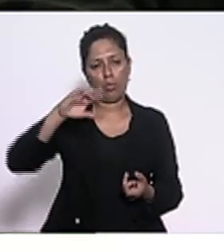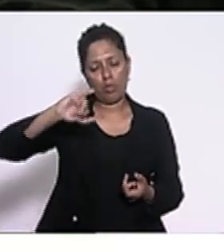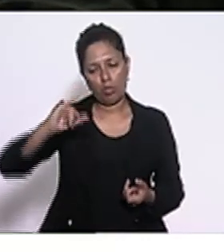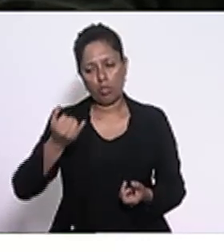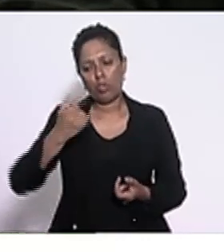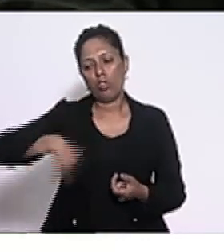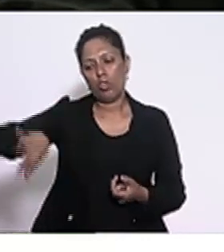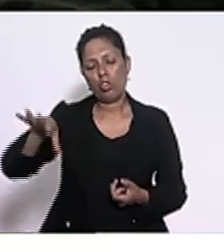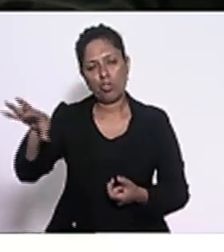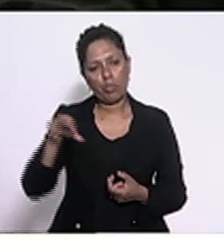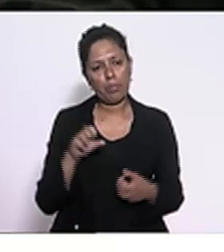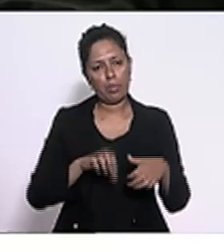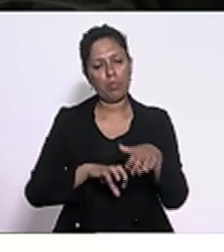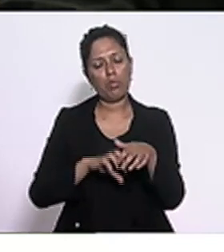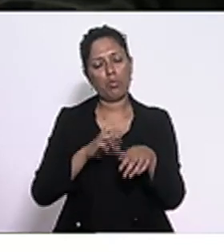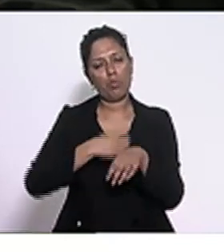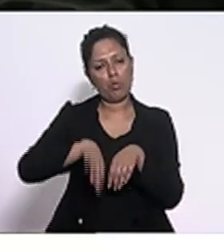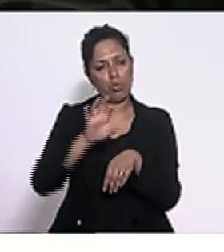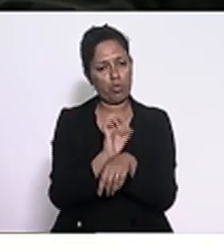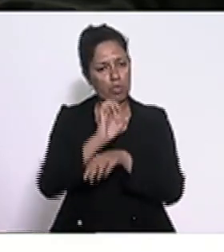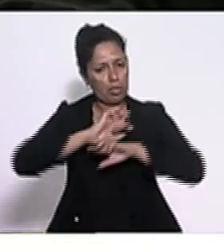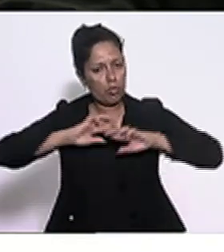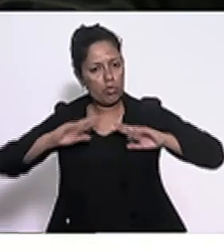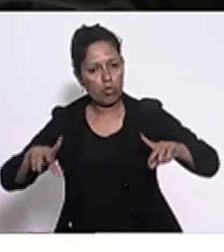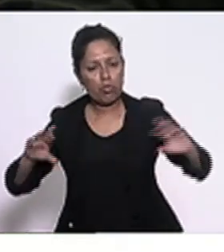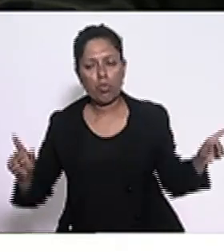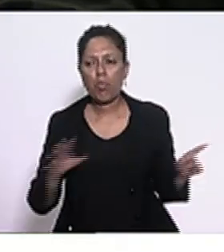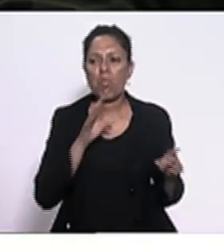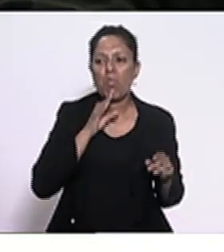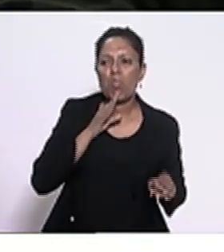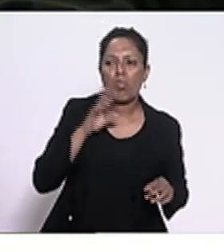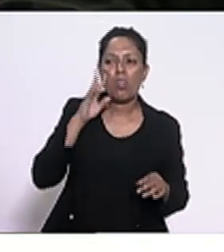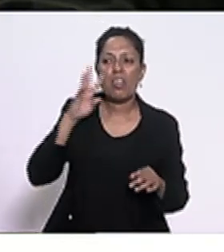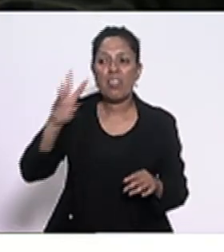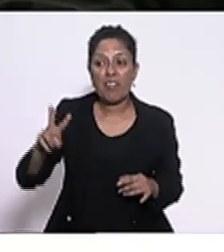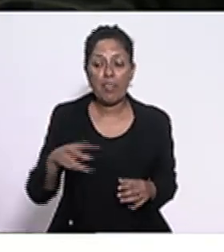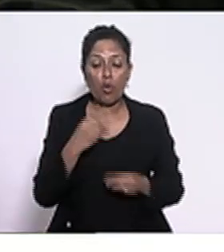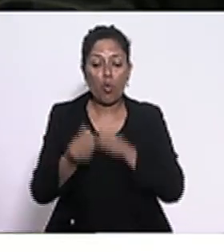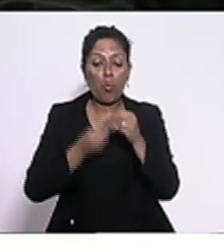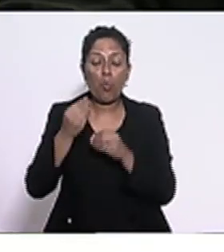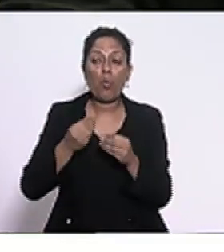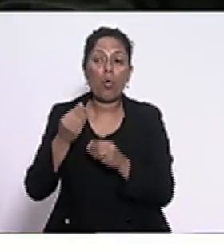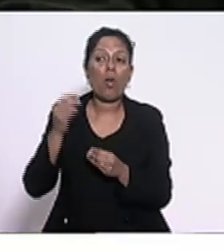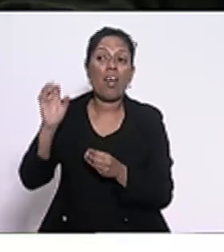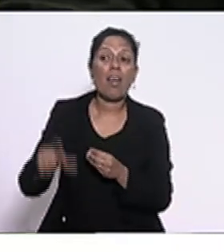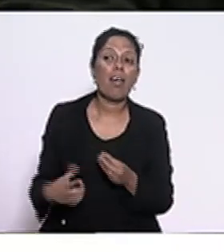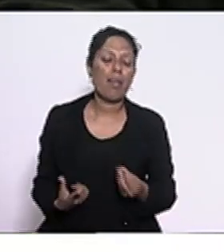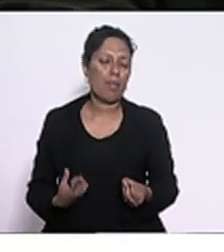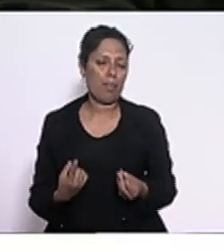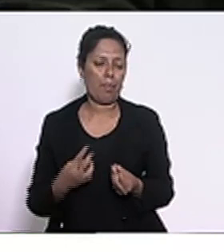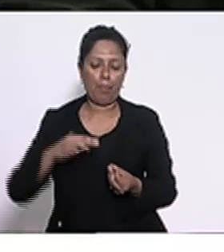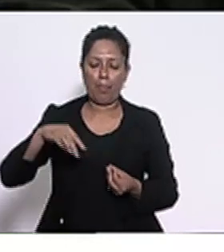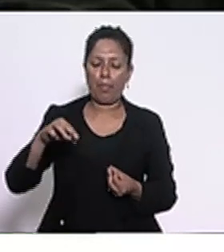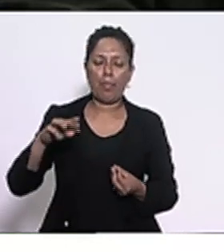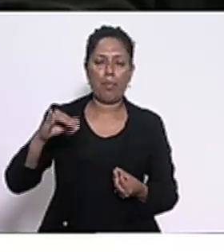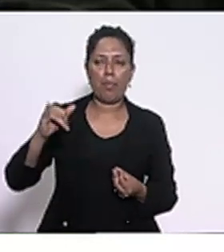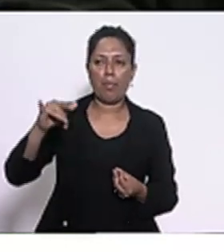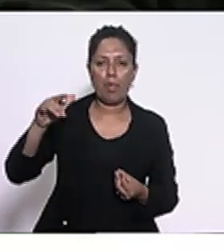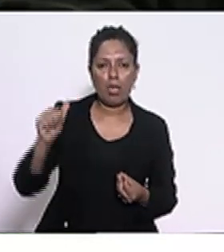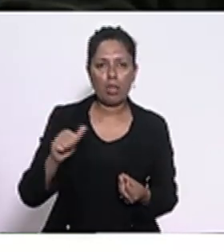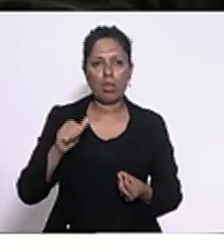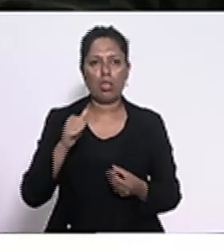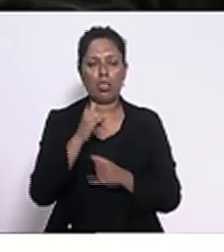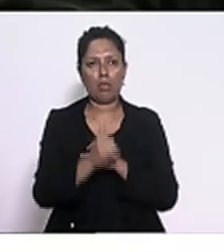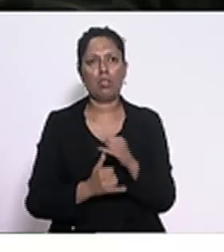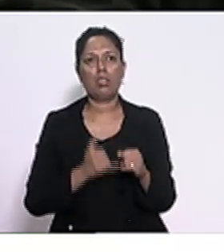outros estados que já tinham feito matrícula utilizando a computação e